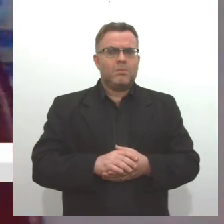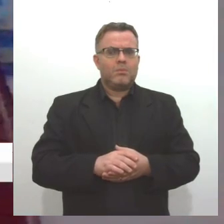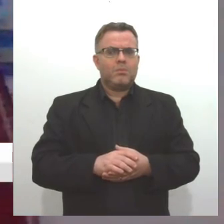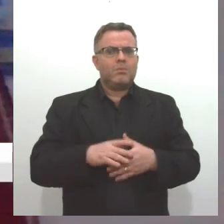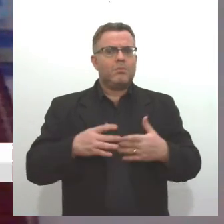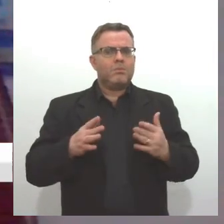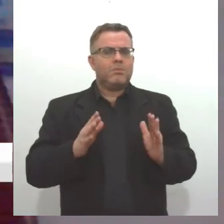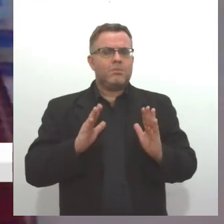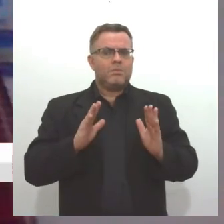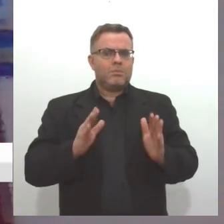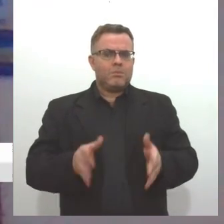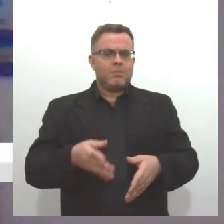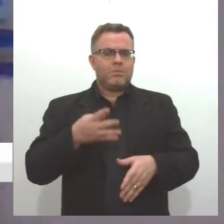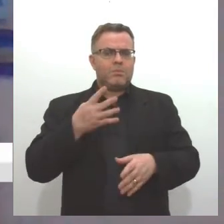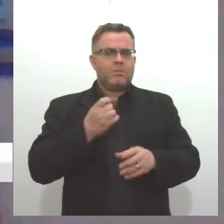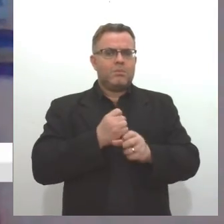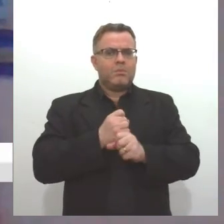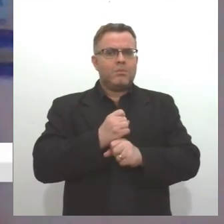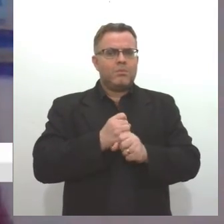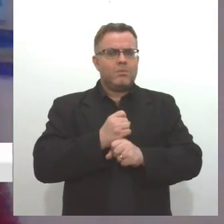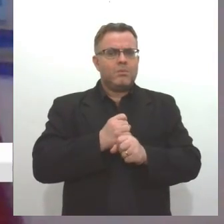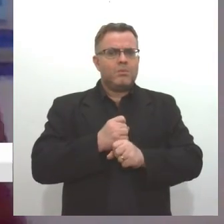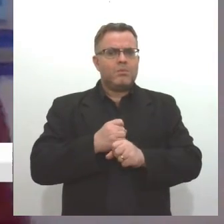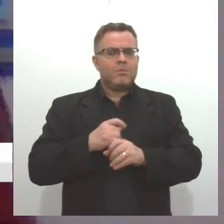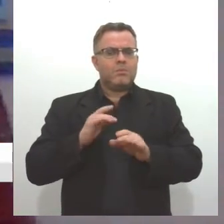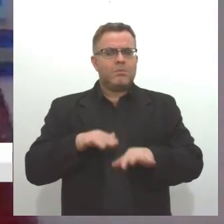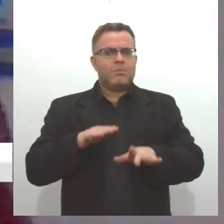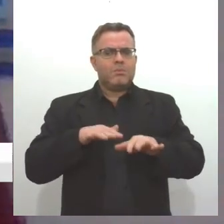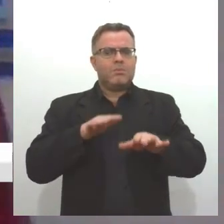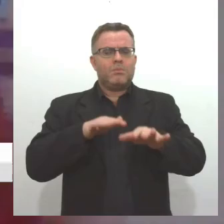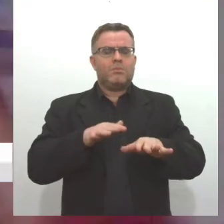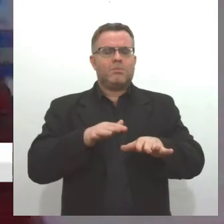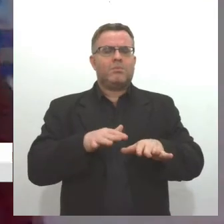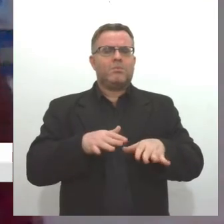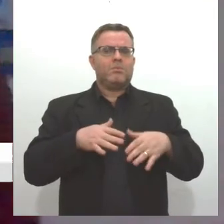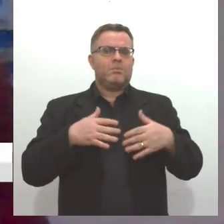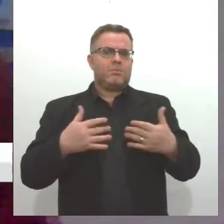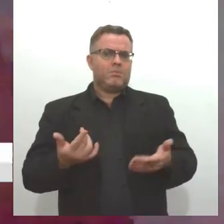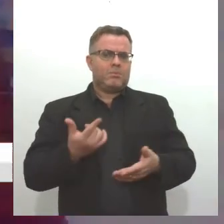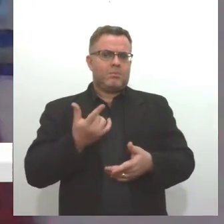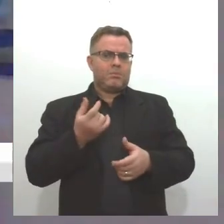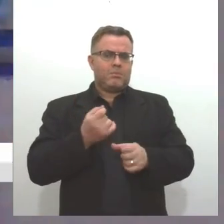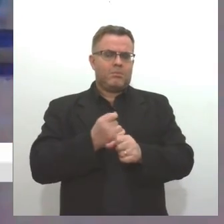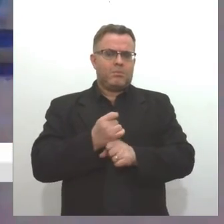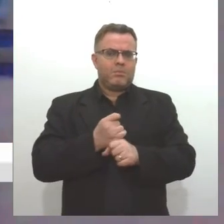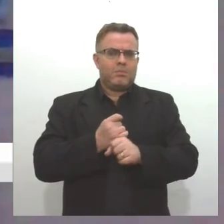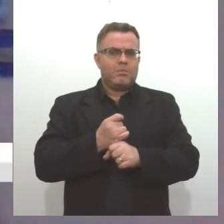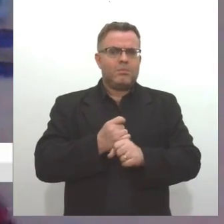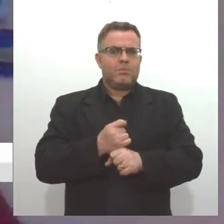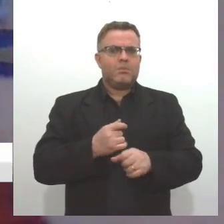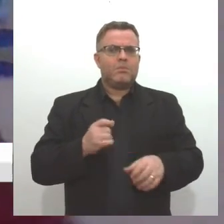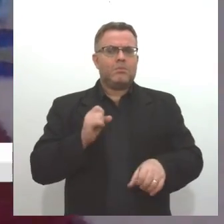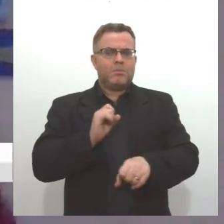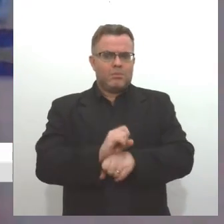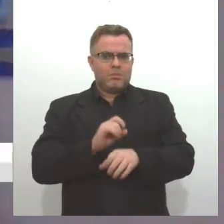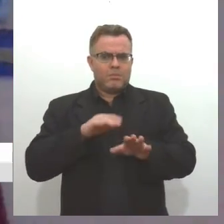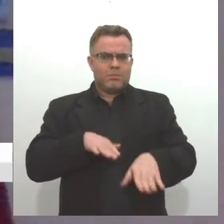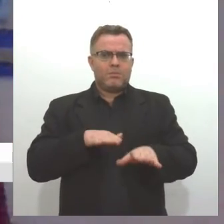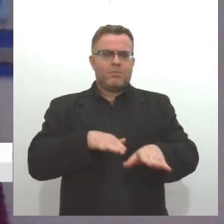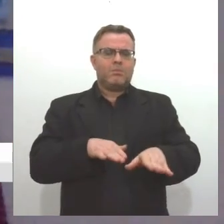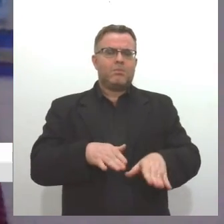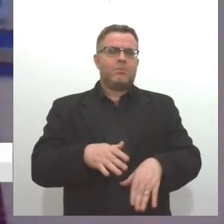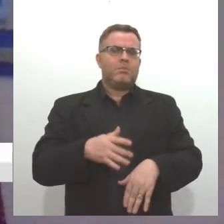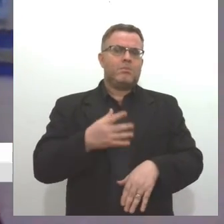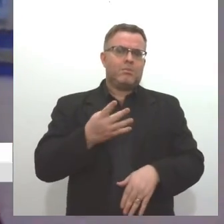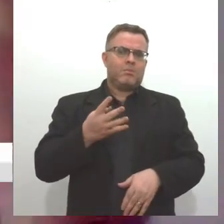anos do movimento LGBT também em Sergipe, que é outro marco. 20 anos da Astra, 20 de Parada e 40 do